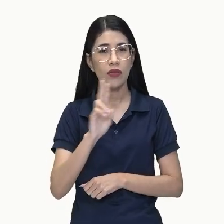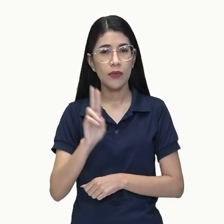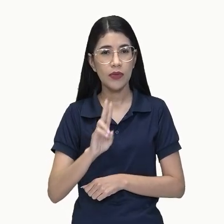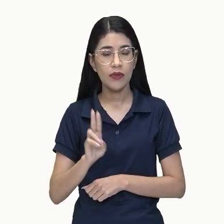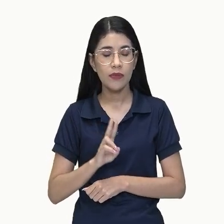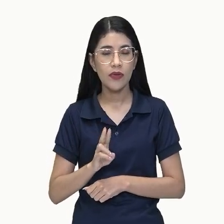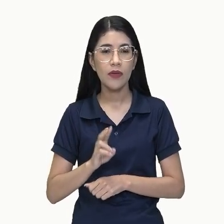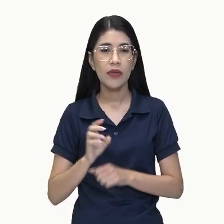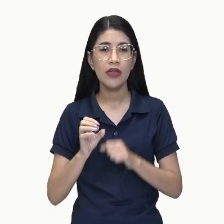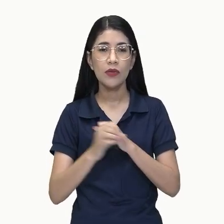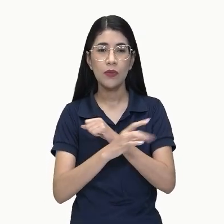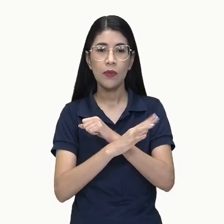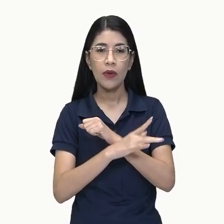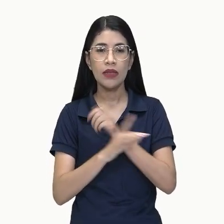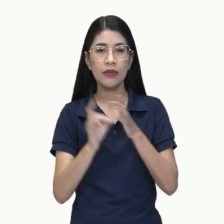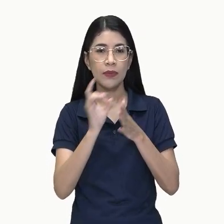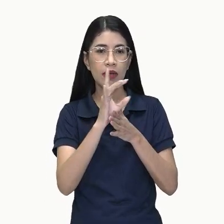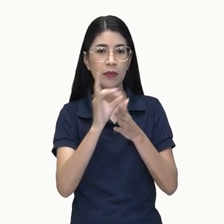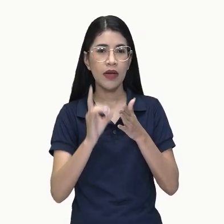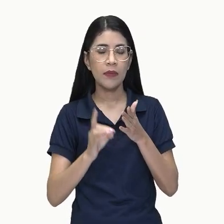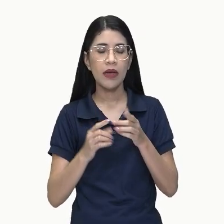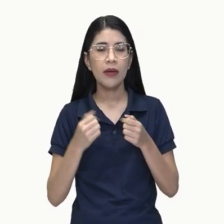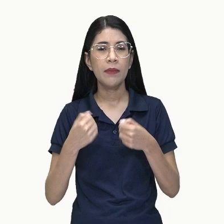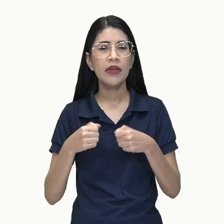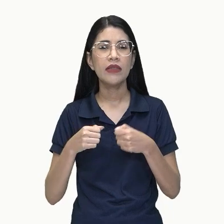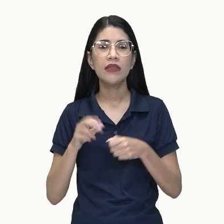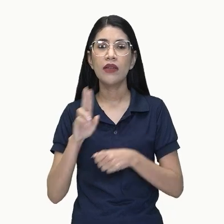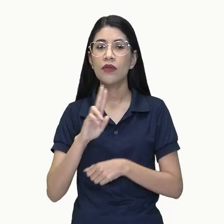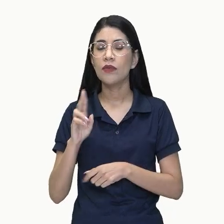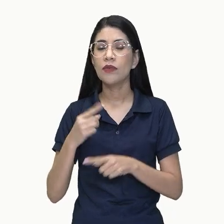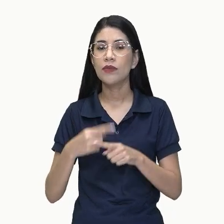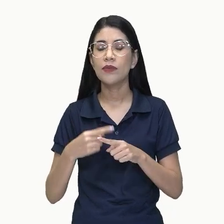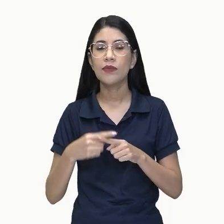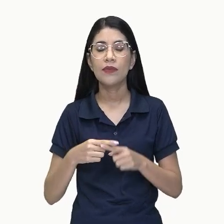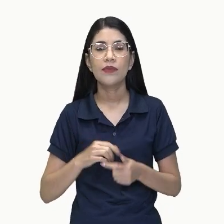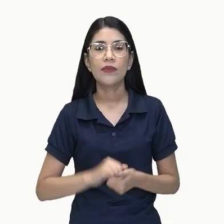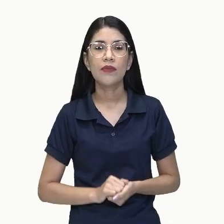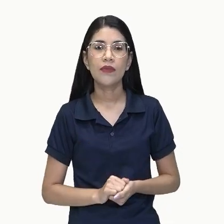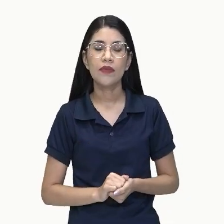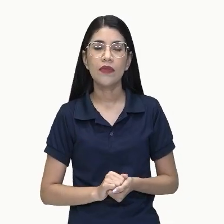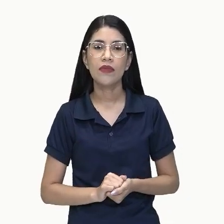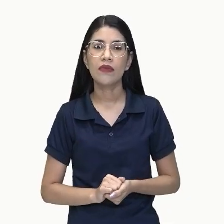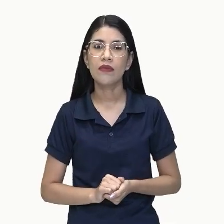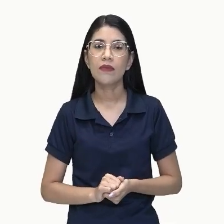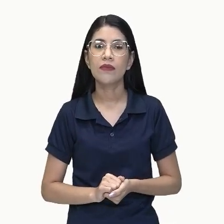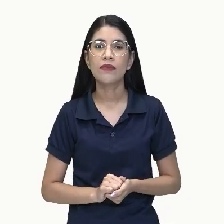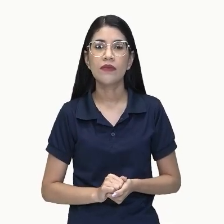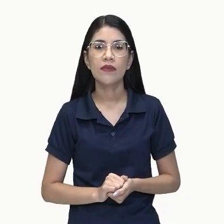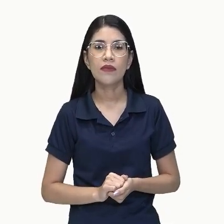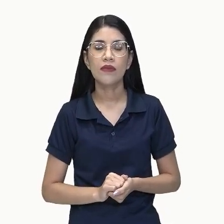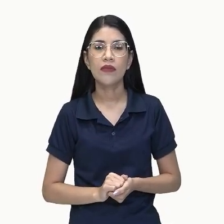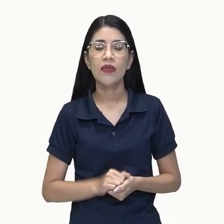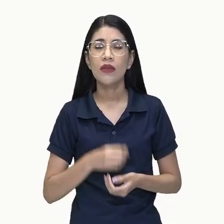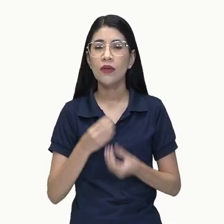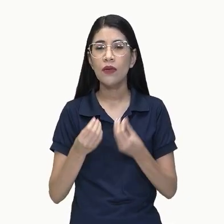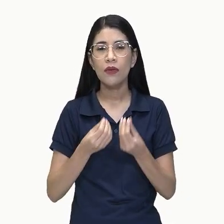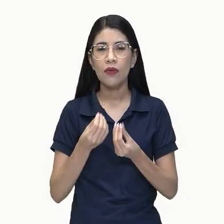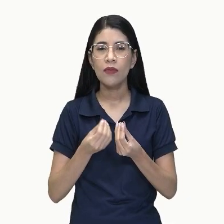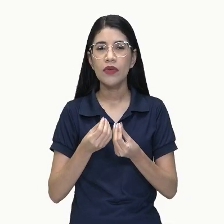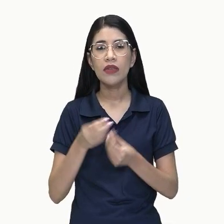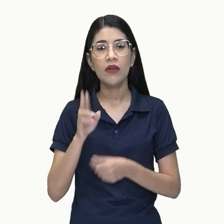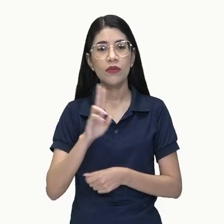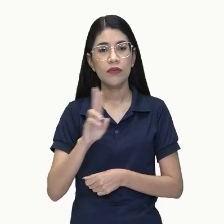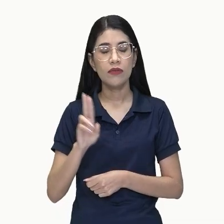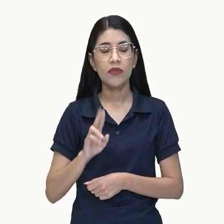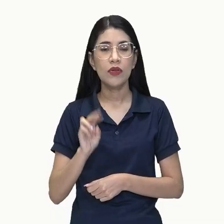ácidos. Por que a gente nomeia ácido, né? A gente dá nome a esses ácidos de que maneira?